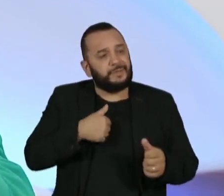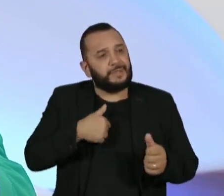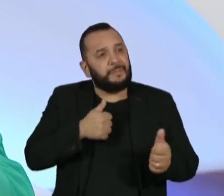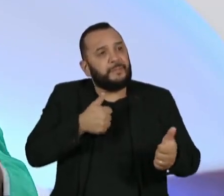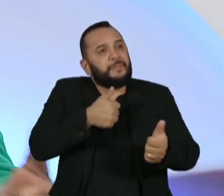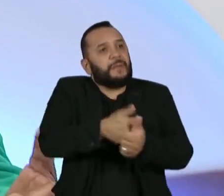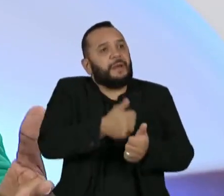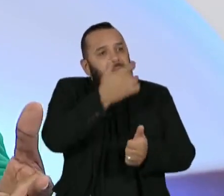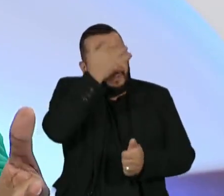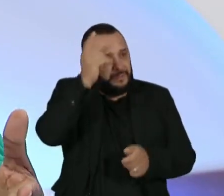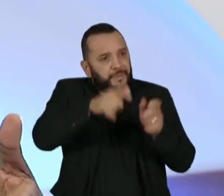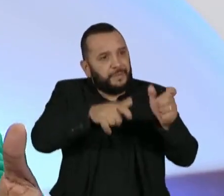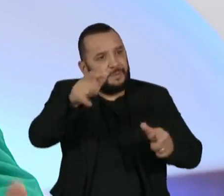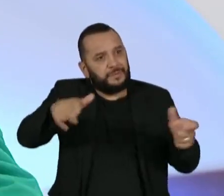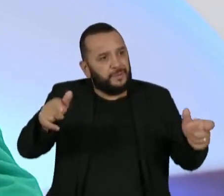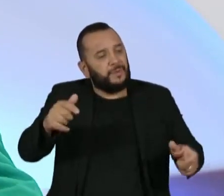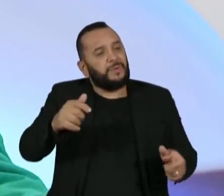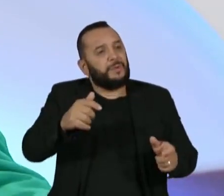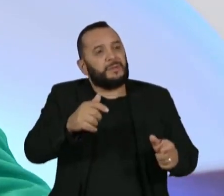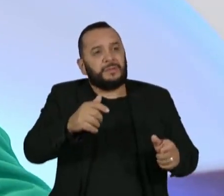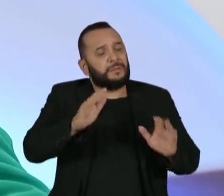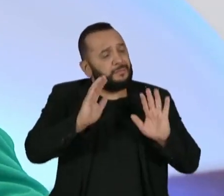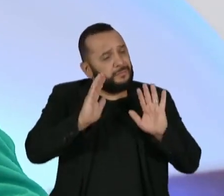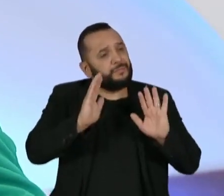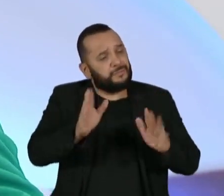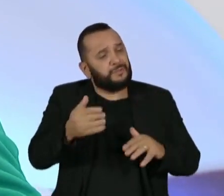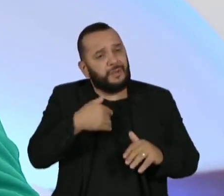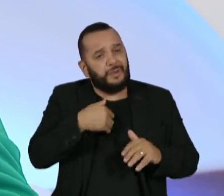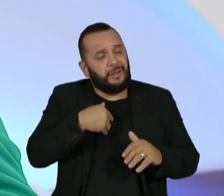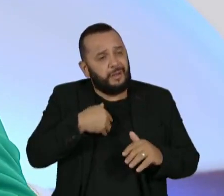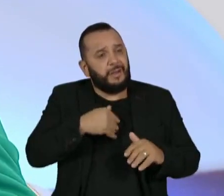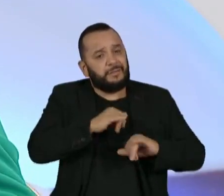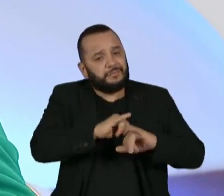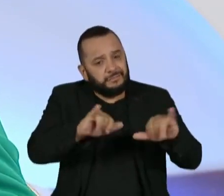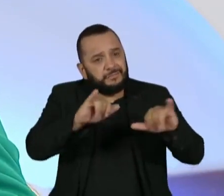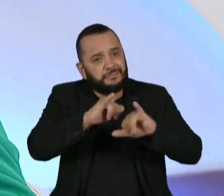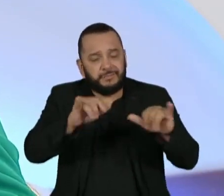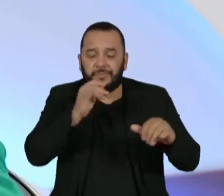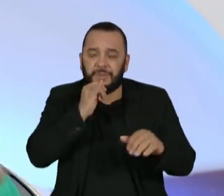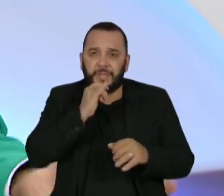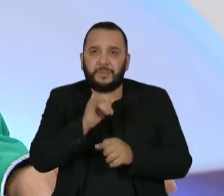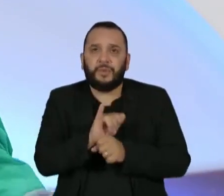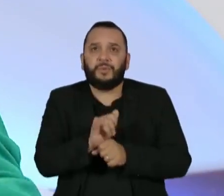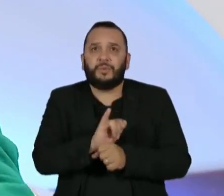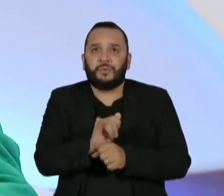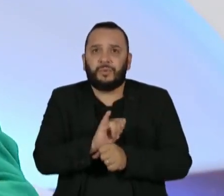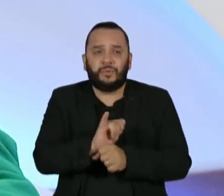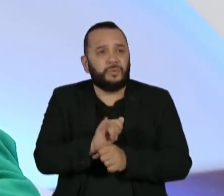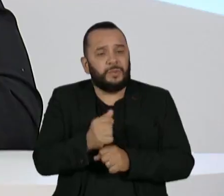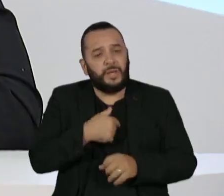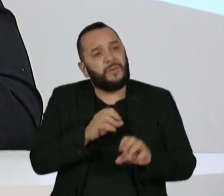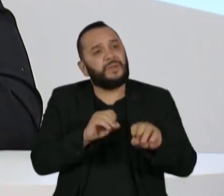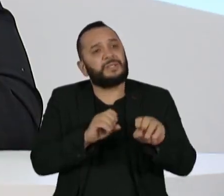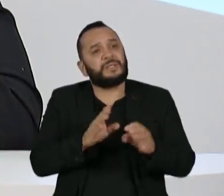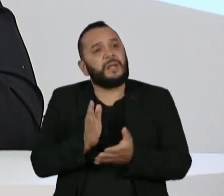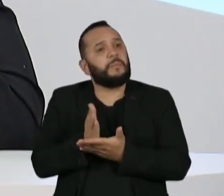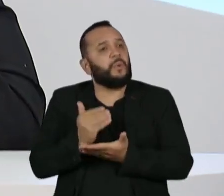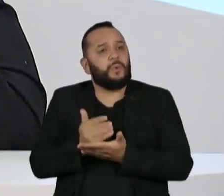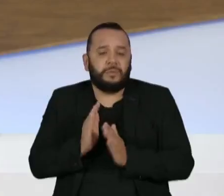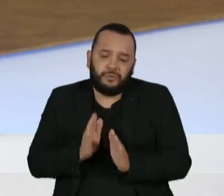dos seus passar boas mensagens eu tenho no meu canal do YouTube Eu ensino a fazer bolo